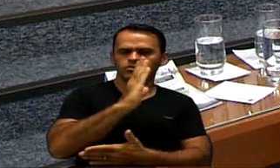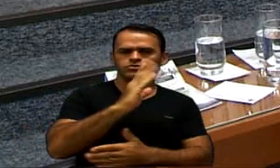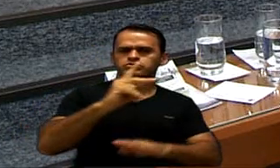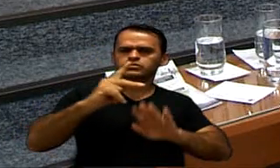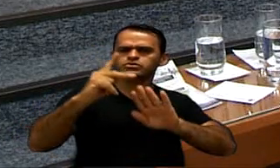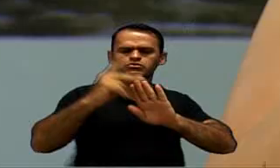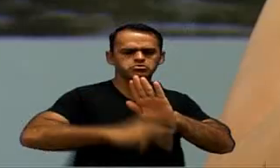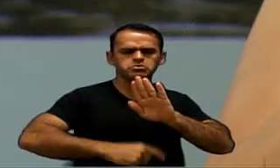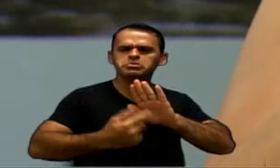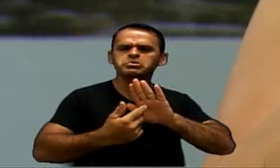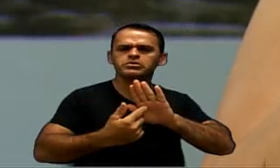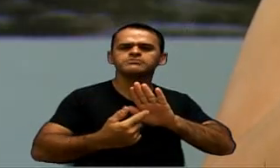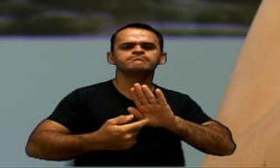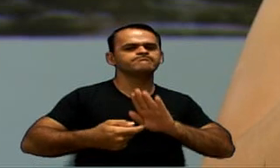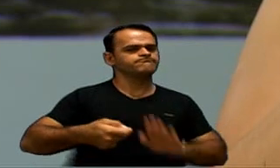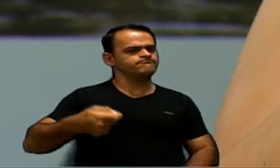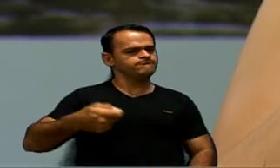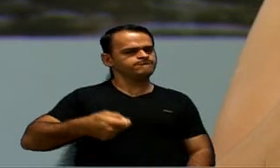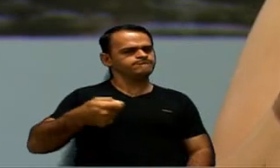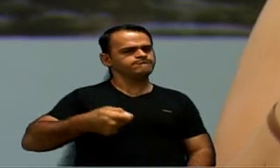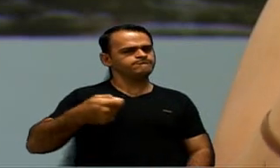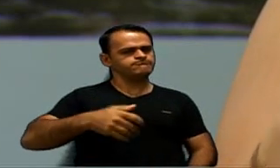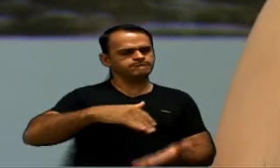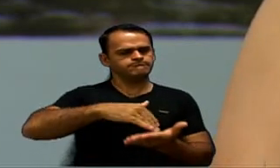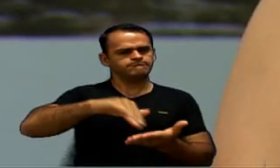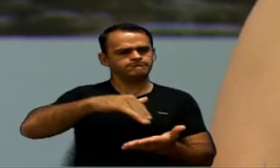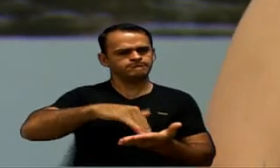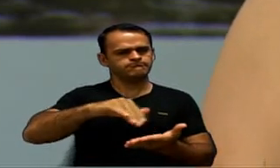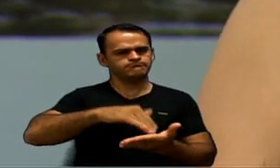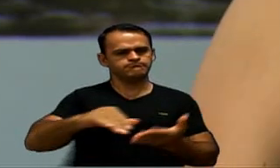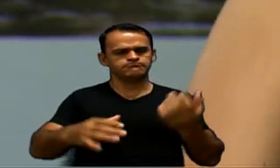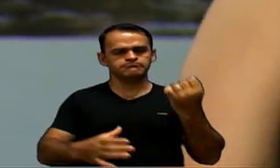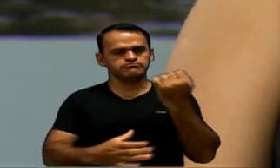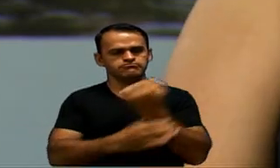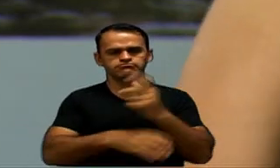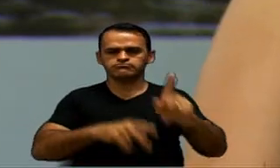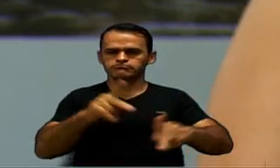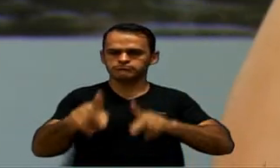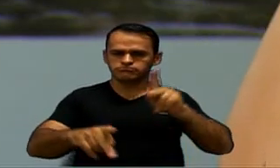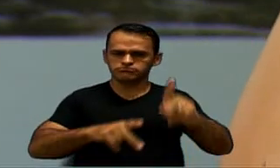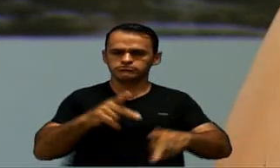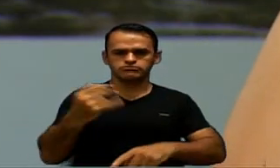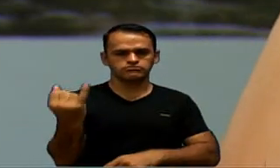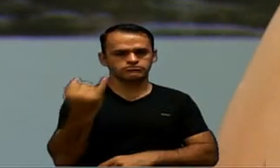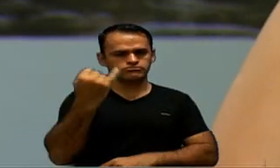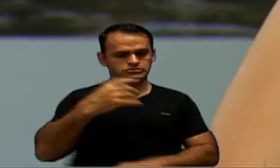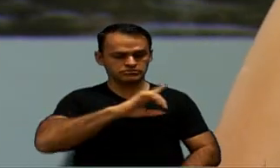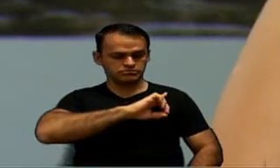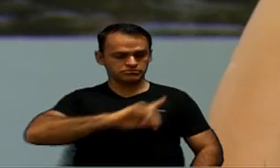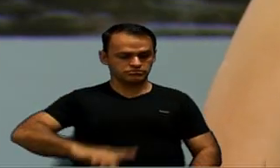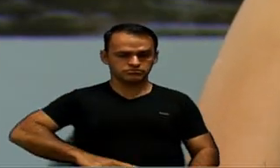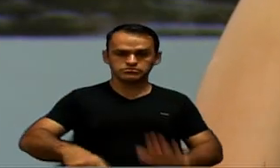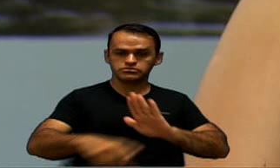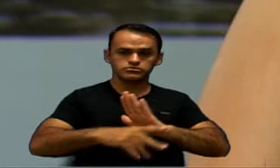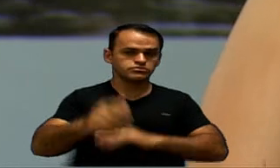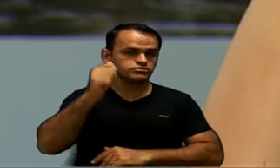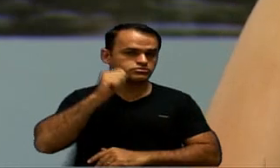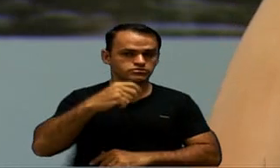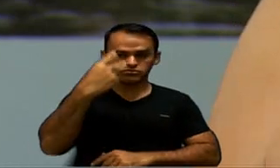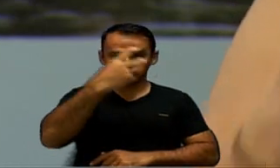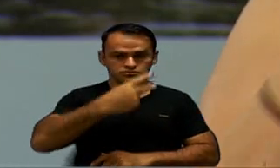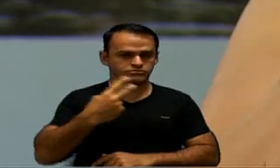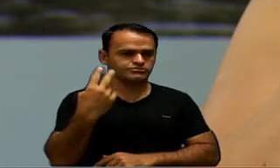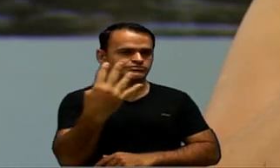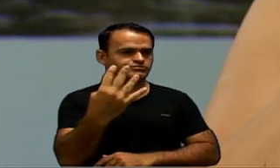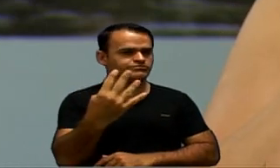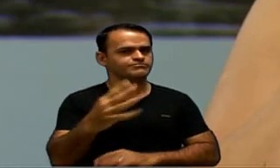PL que obriga a Secretaria de Segurança Pública do Estado de São Paulo até as delegacias 24 horas. Mas precisa de sanção